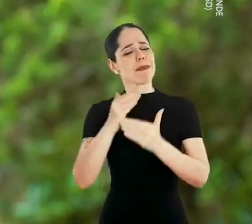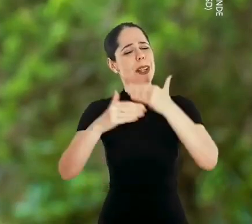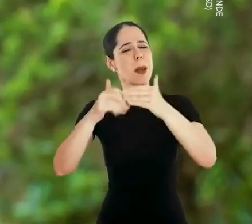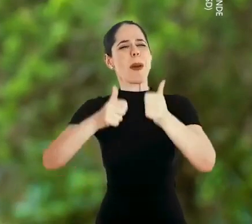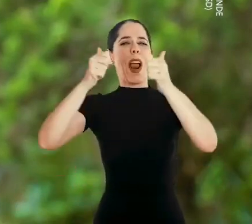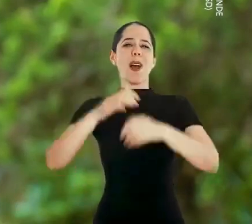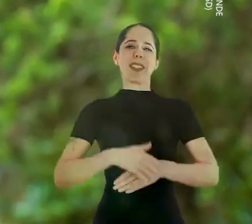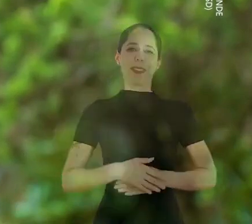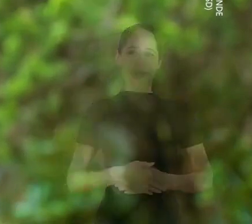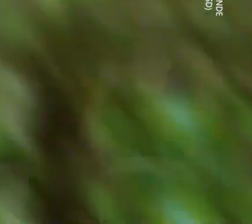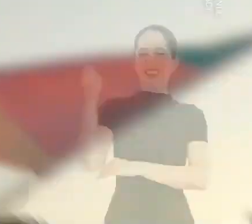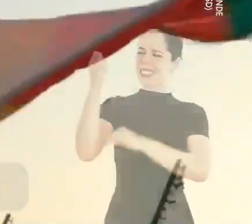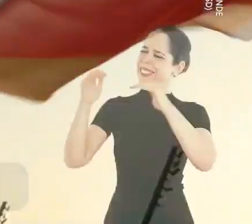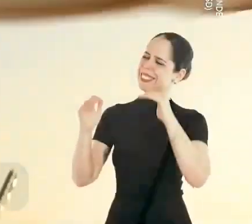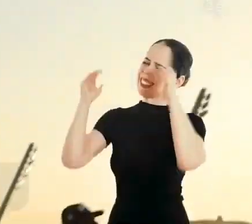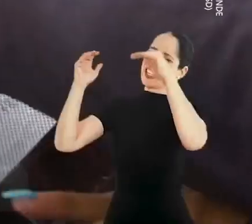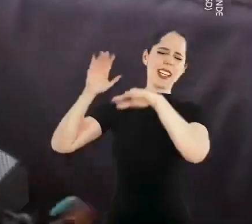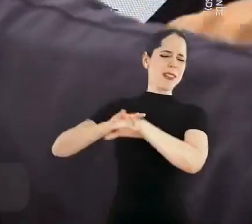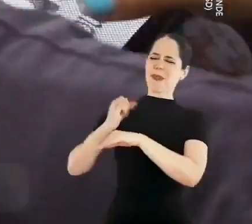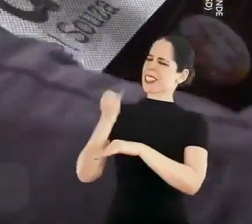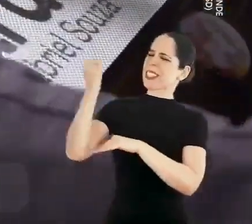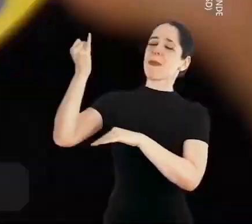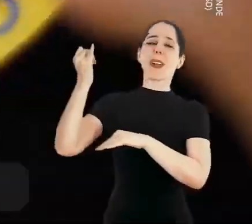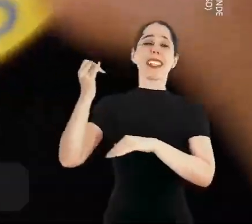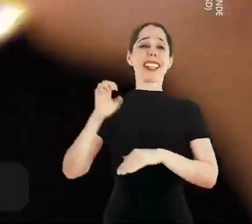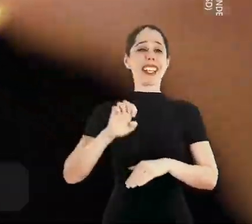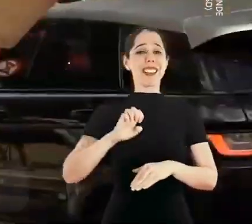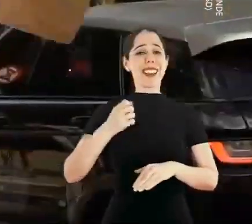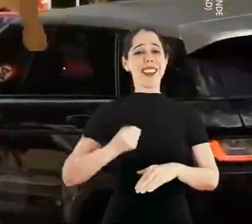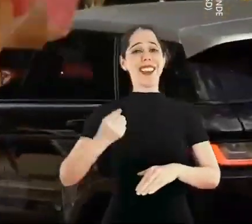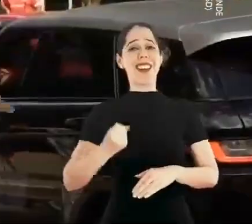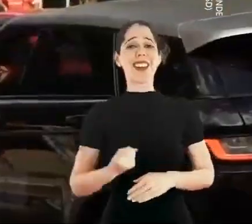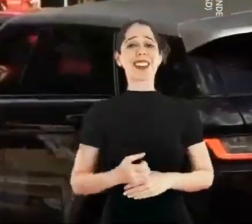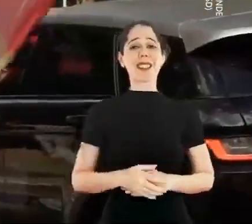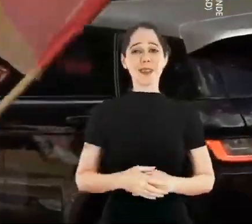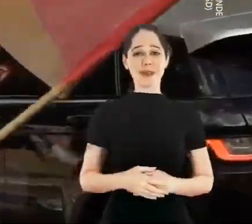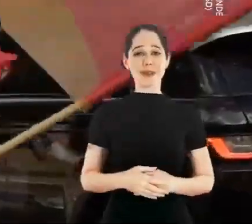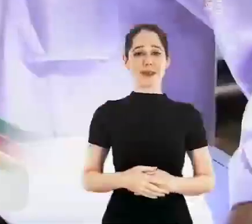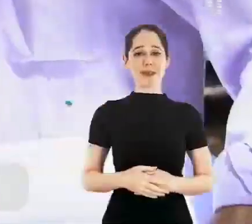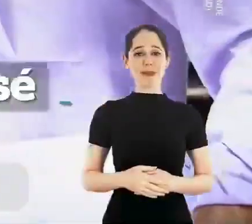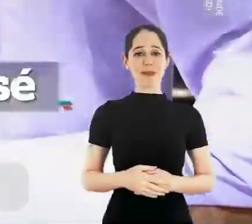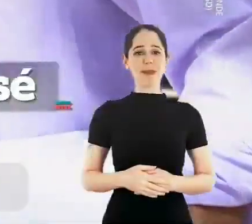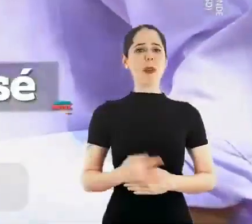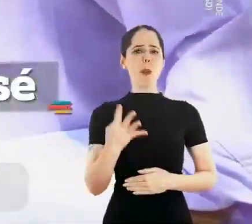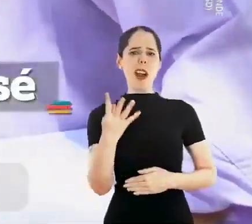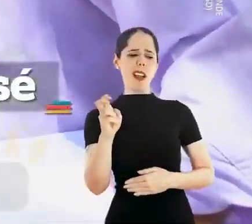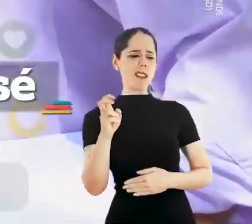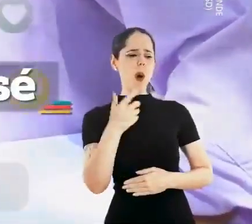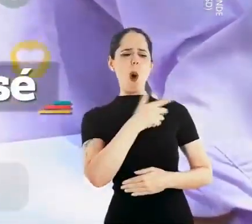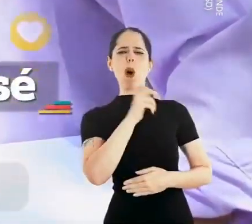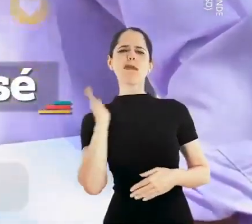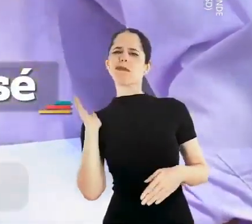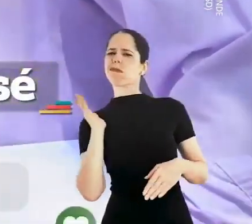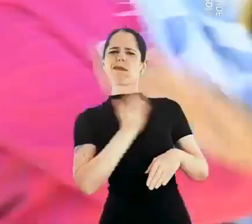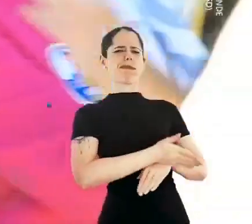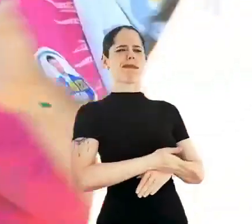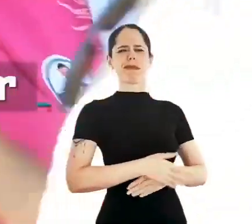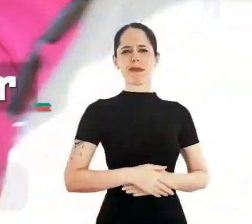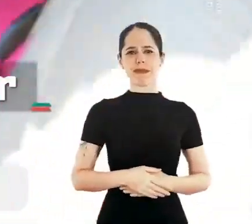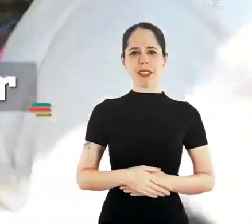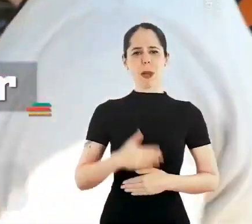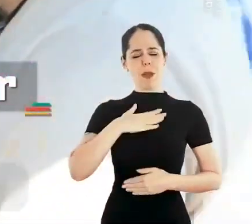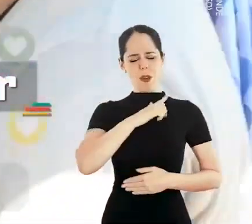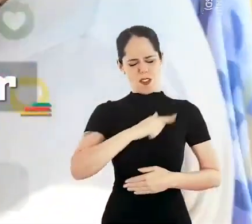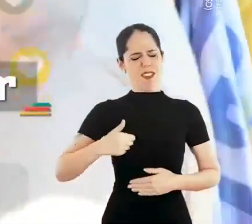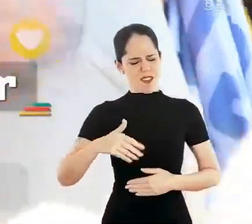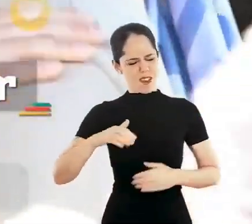ser cada vez melhor. O Rio Grande fala mais alto, Eduardo. 45 neles, não tem pra ninguém. Vamos,